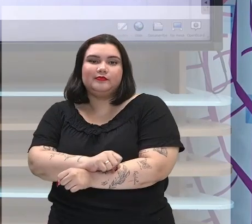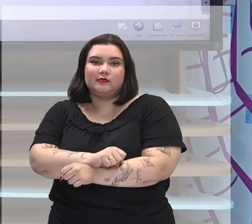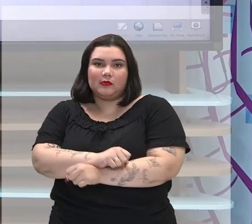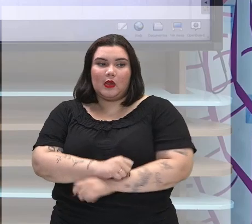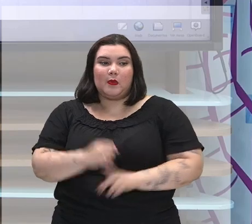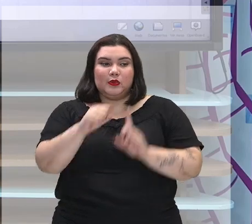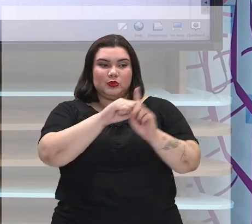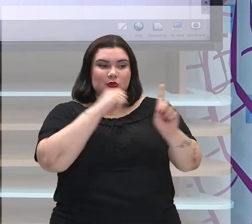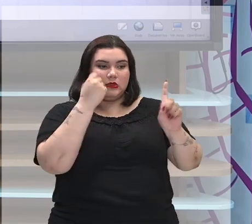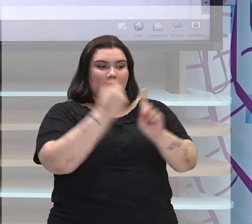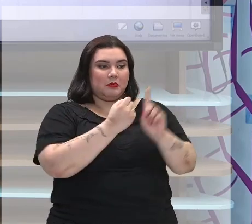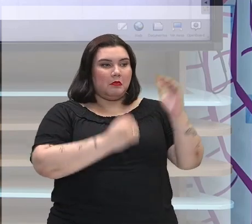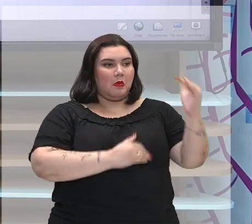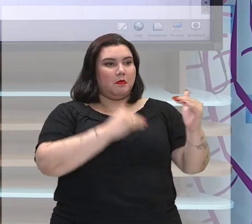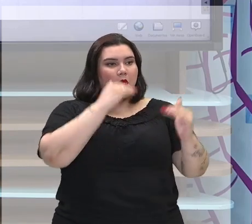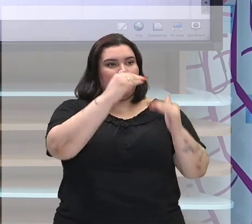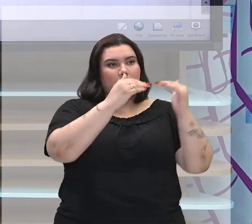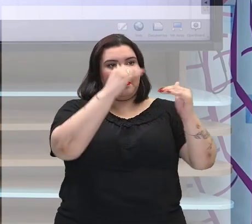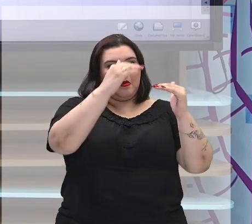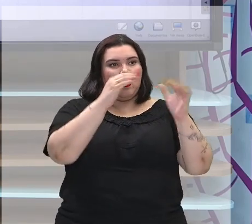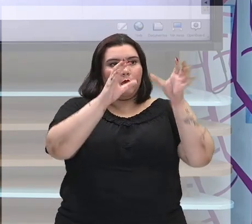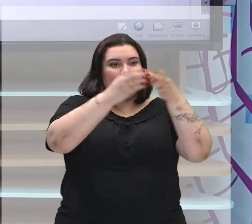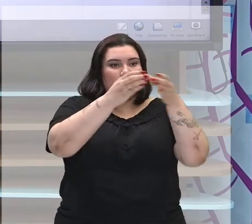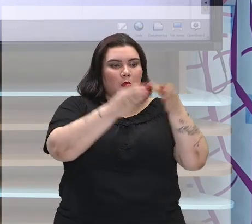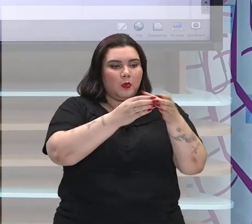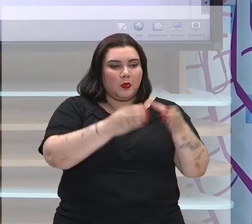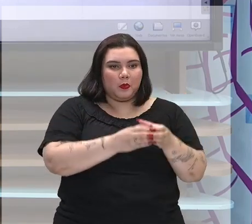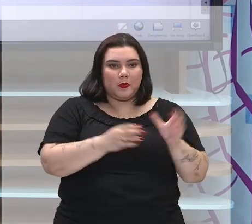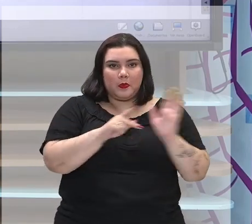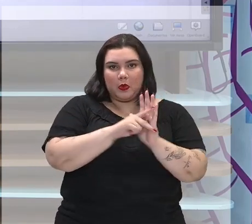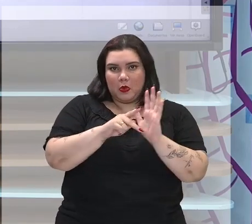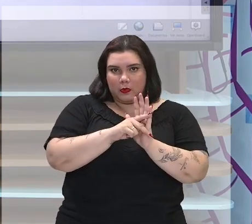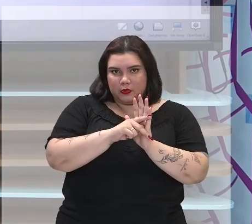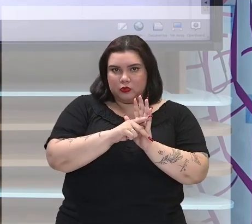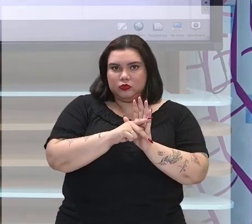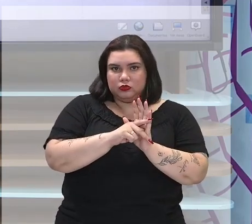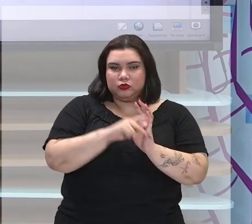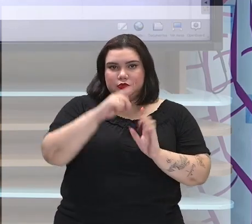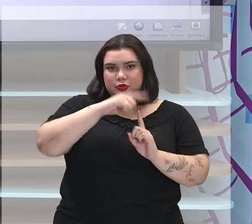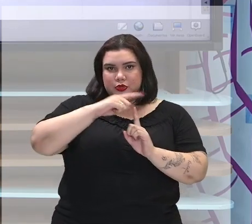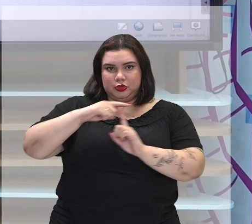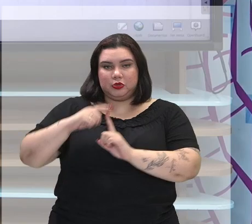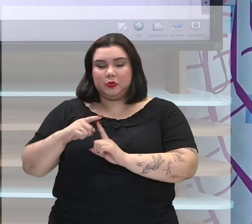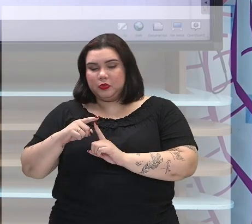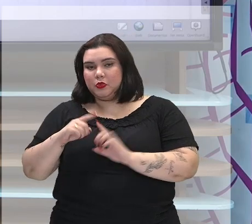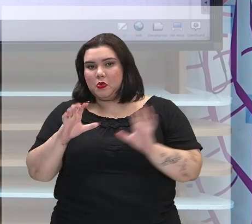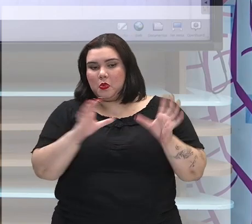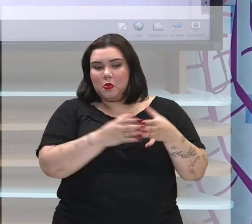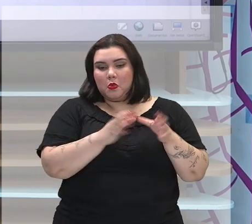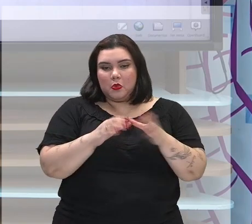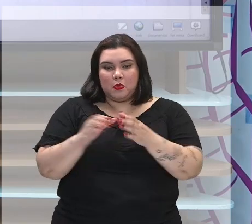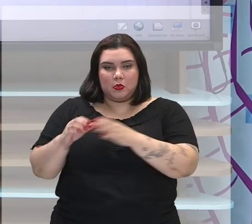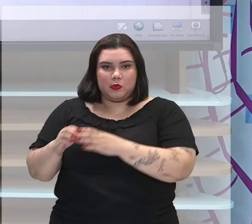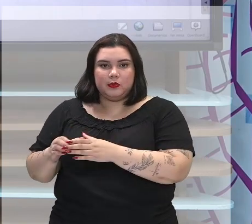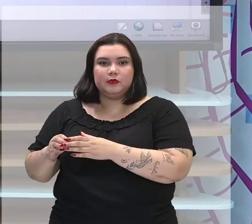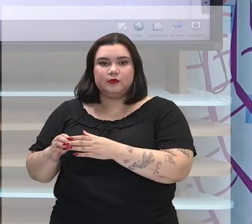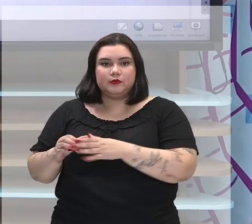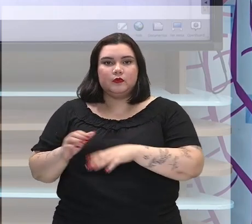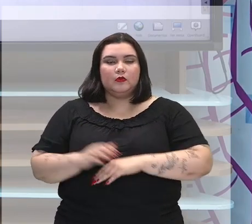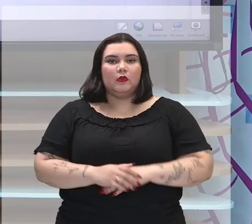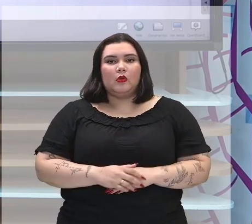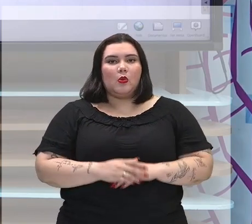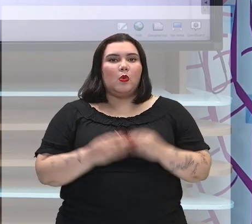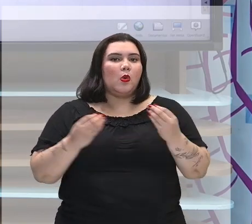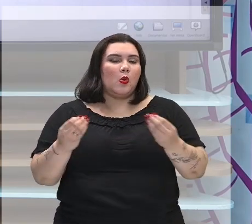escravo, na qual você vai ter uma metrópole, que é a França, dominando a